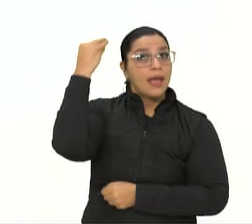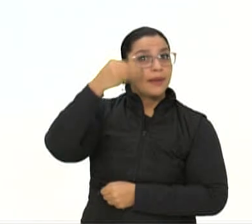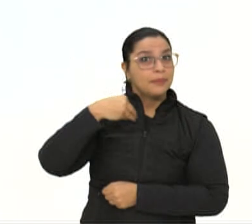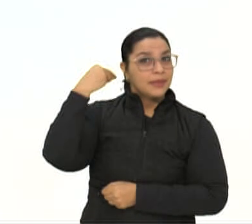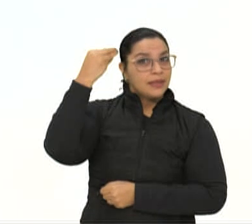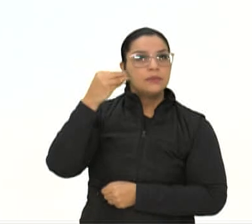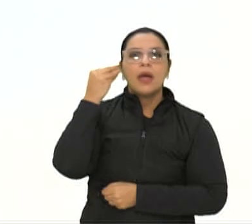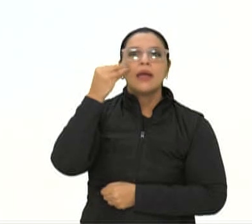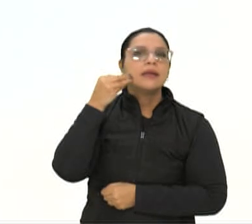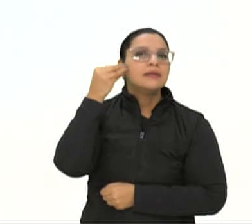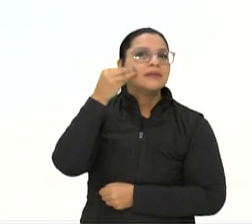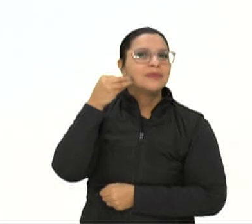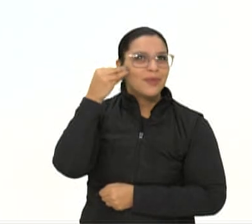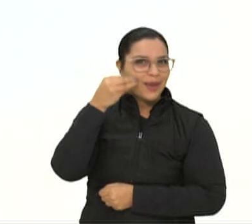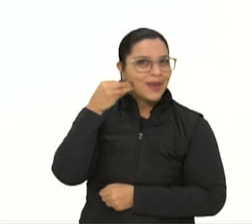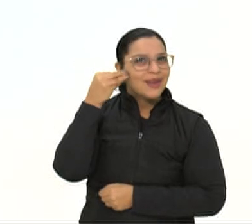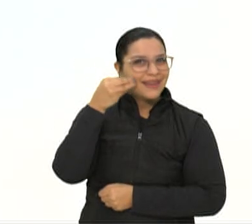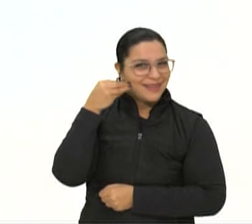que há